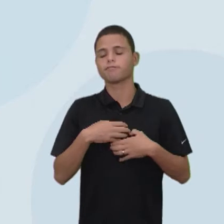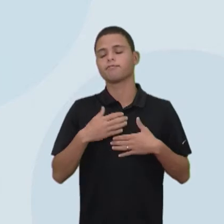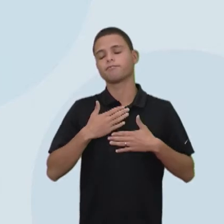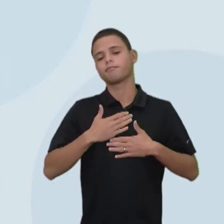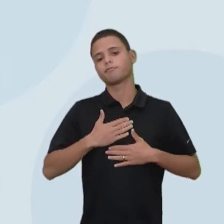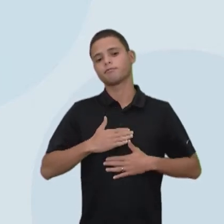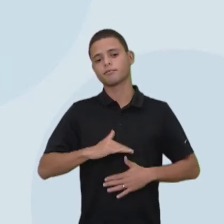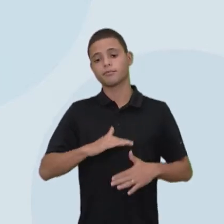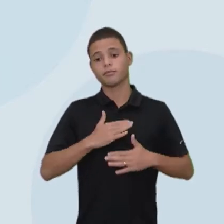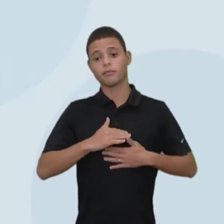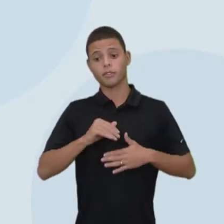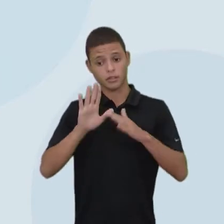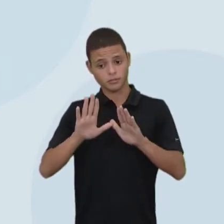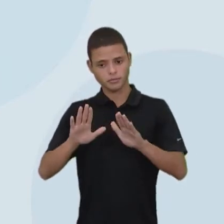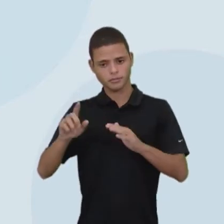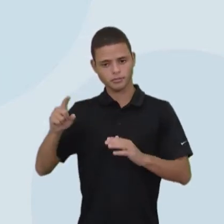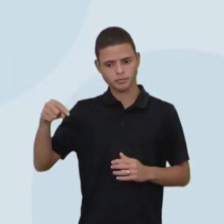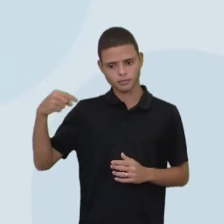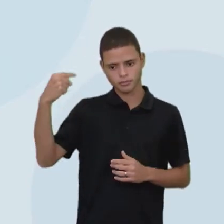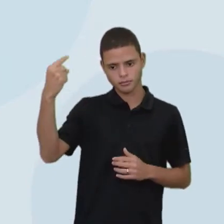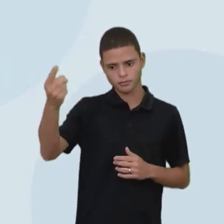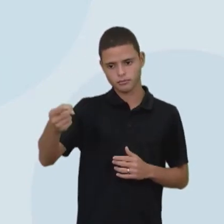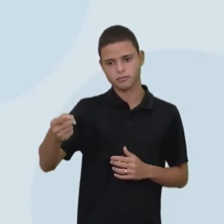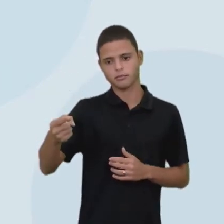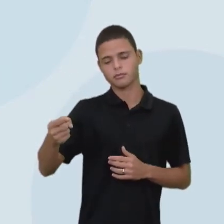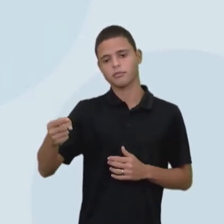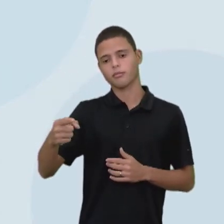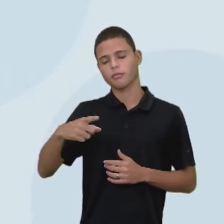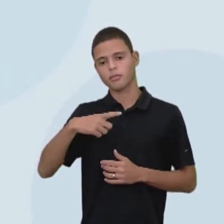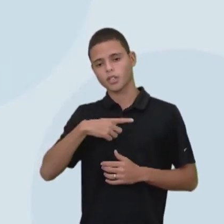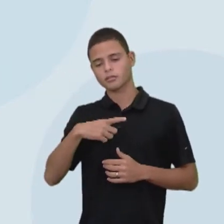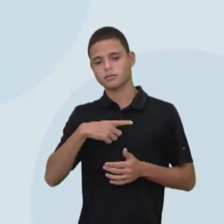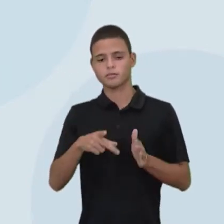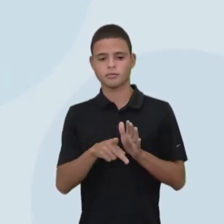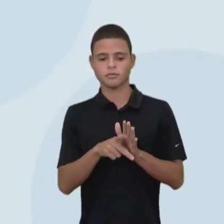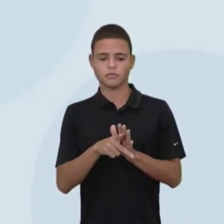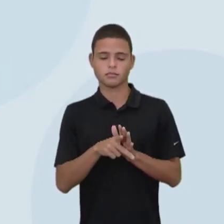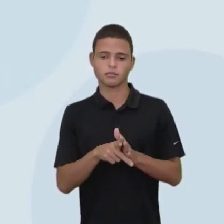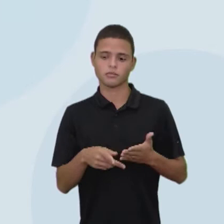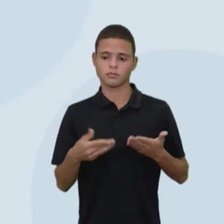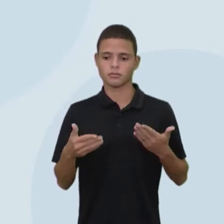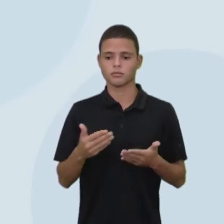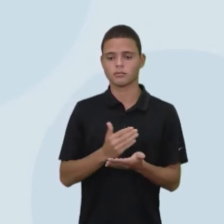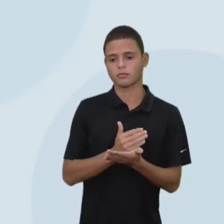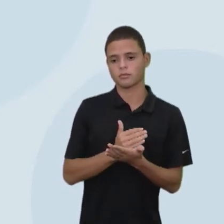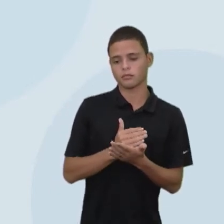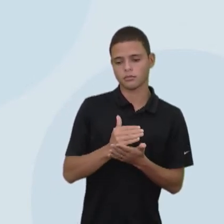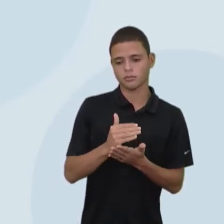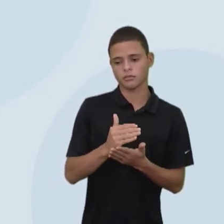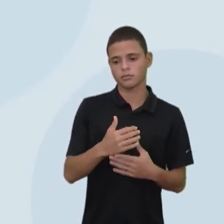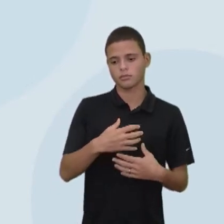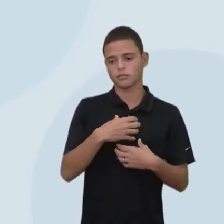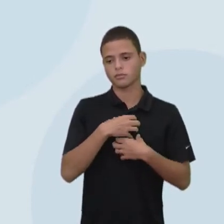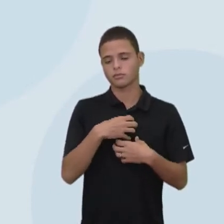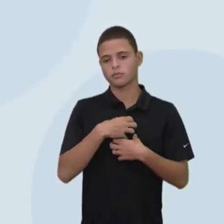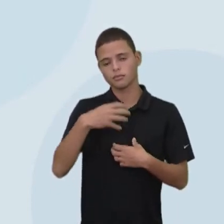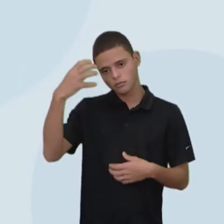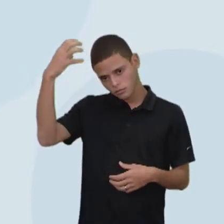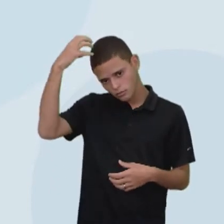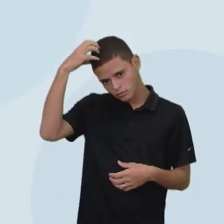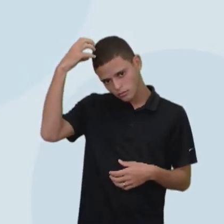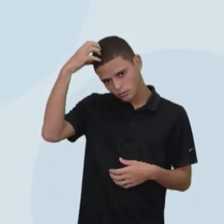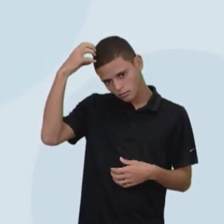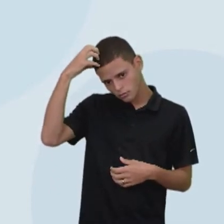o processo de regulação e aí a satisfação que veio anteriormente começa a se sentir culpada. E